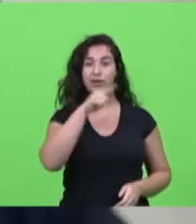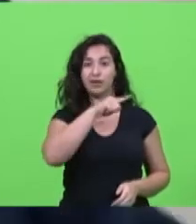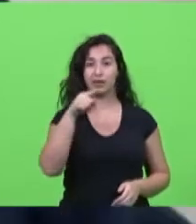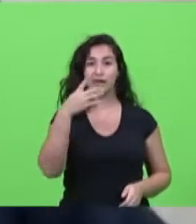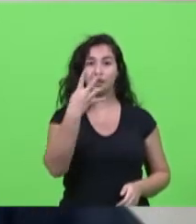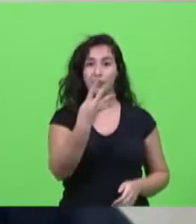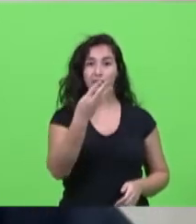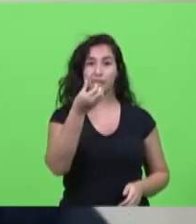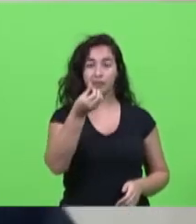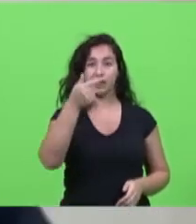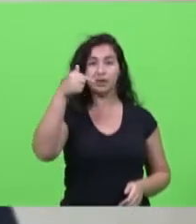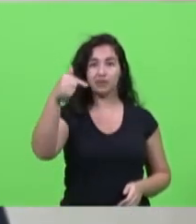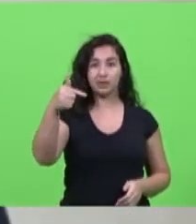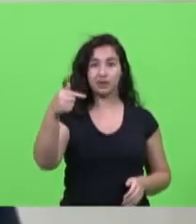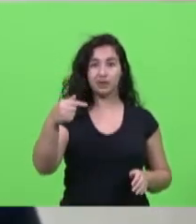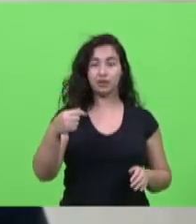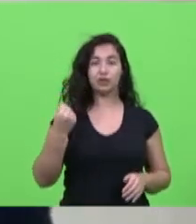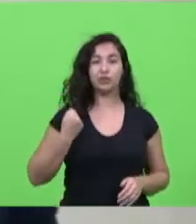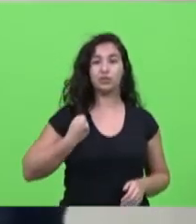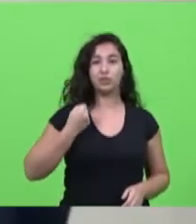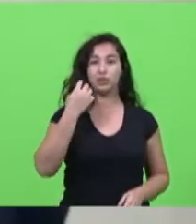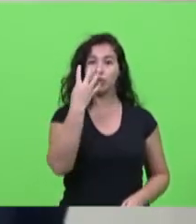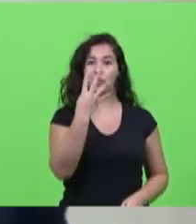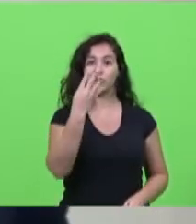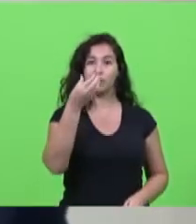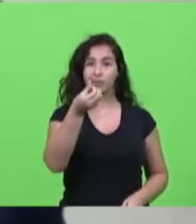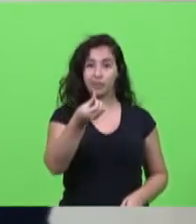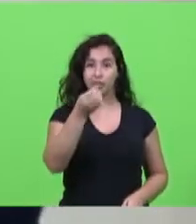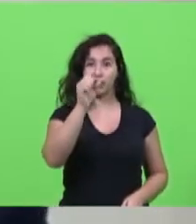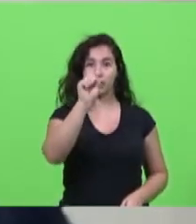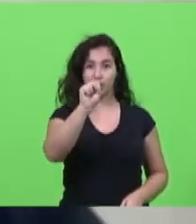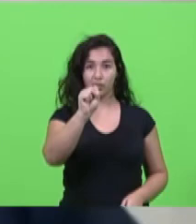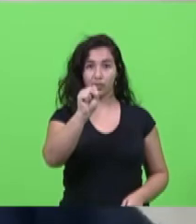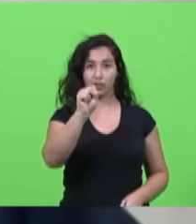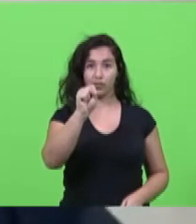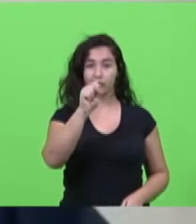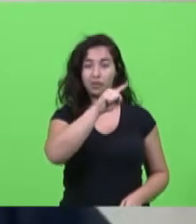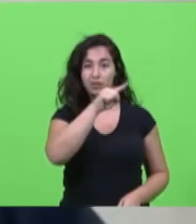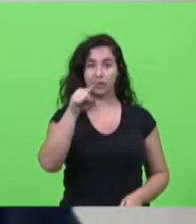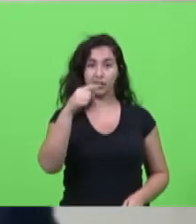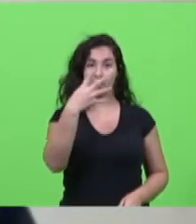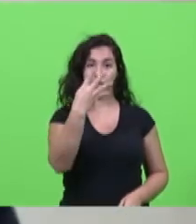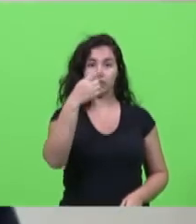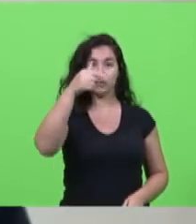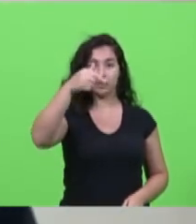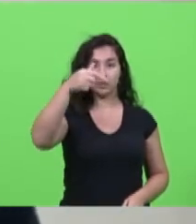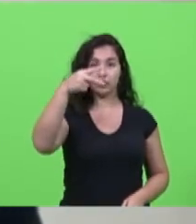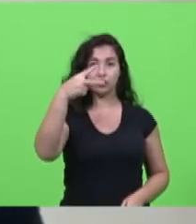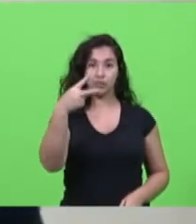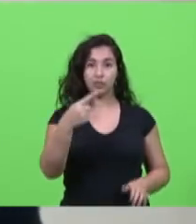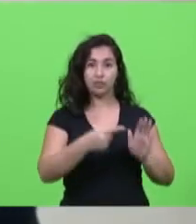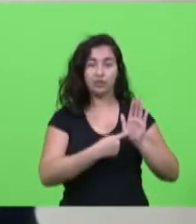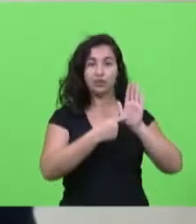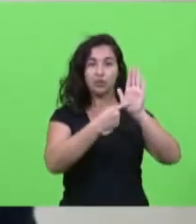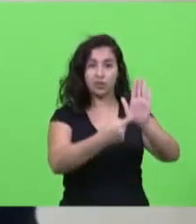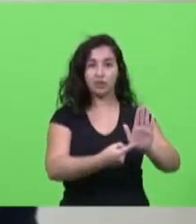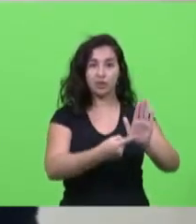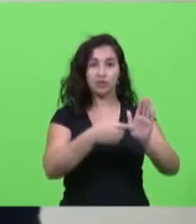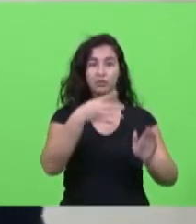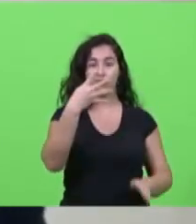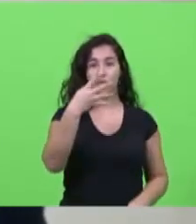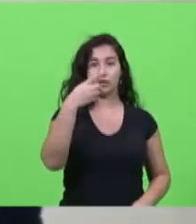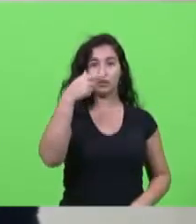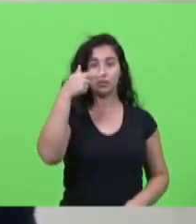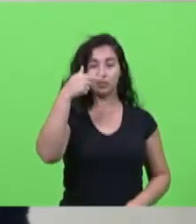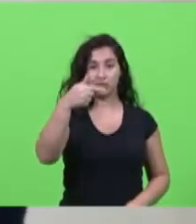467. De números 468 a 472. Indicações de números 473